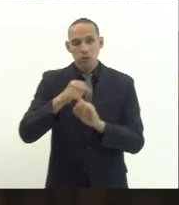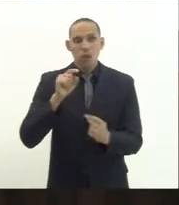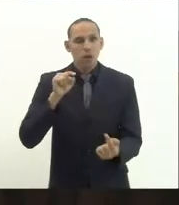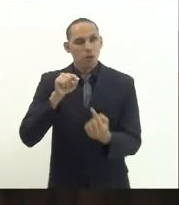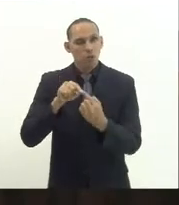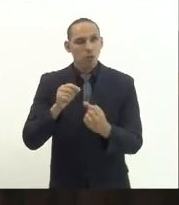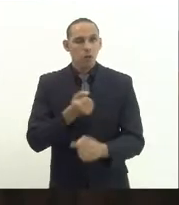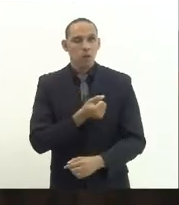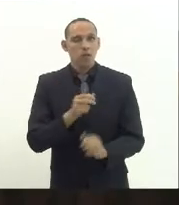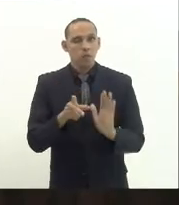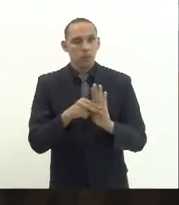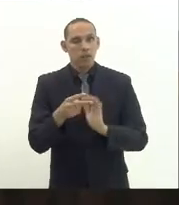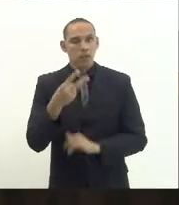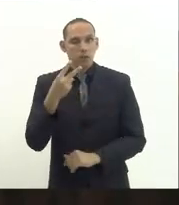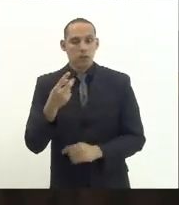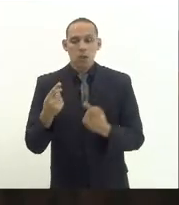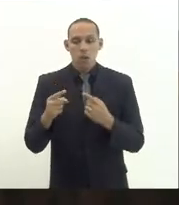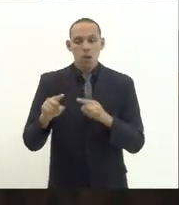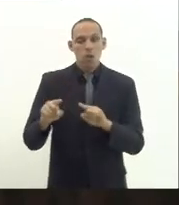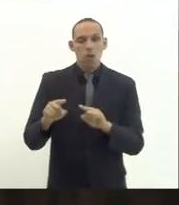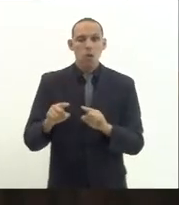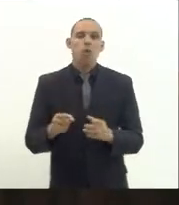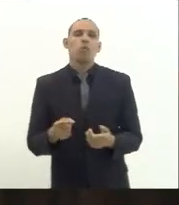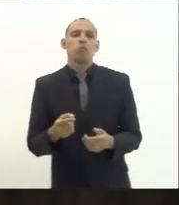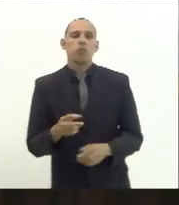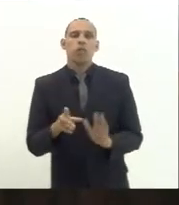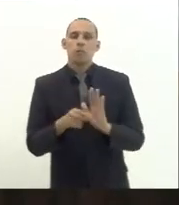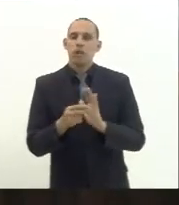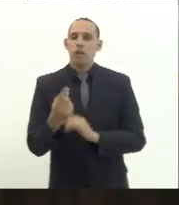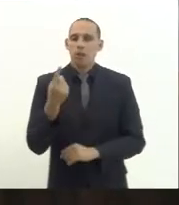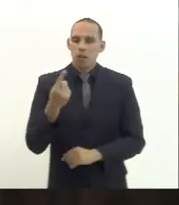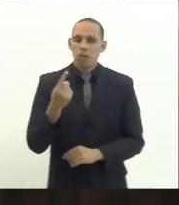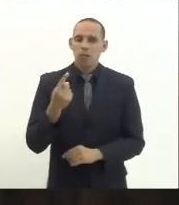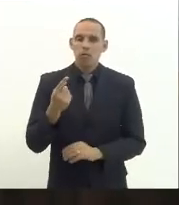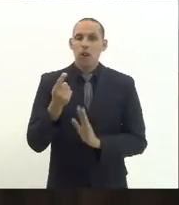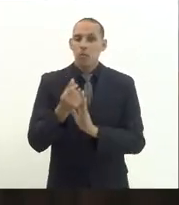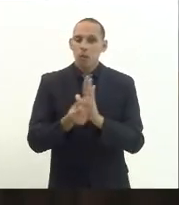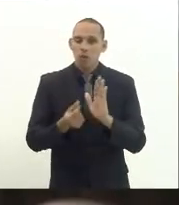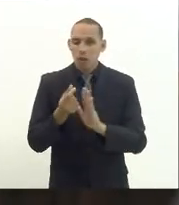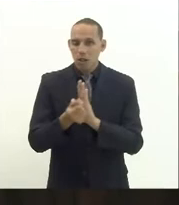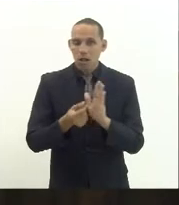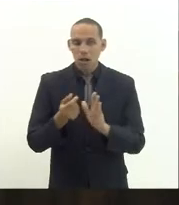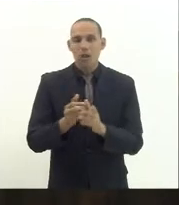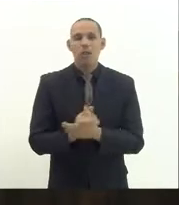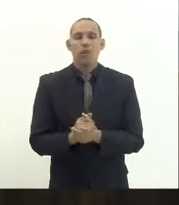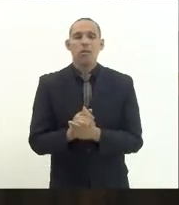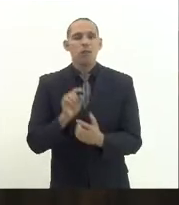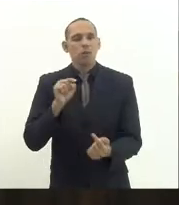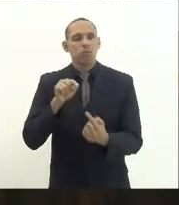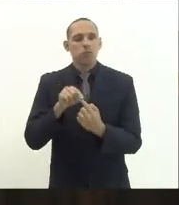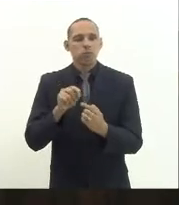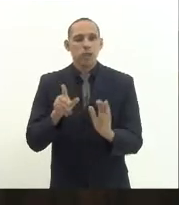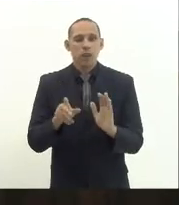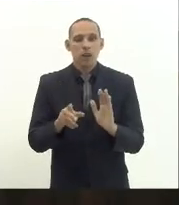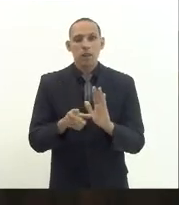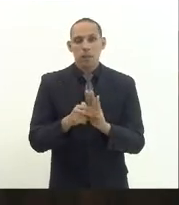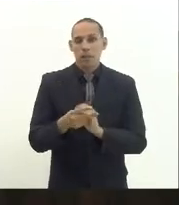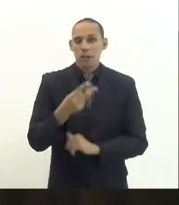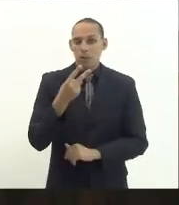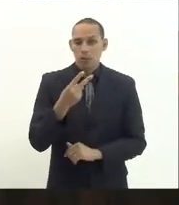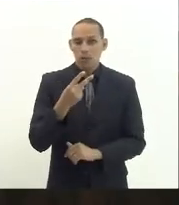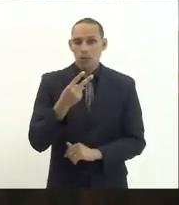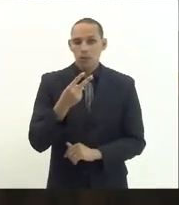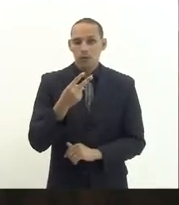emendar dois e contrária número um de orçamento Finanças fiscalização financeira e controle favorável com a emendar dois